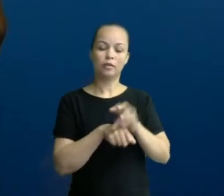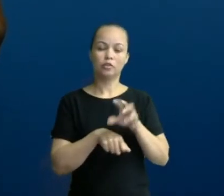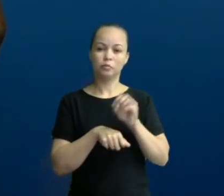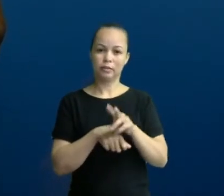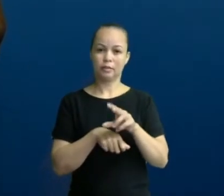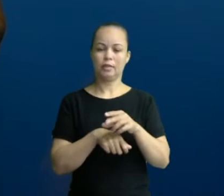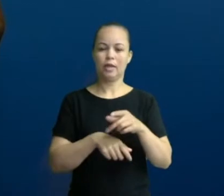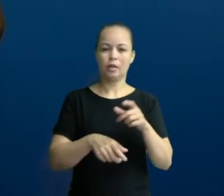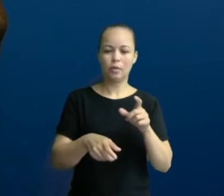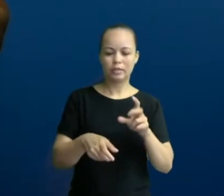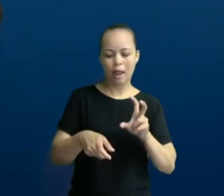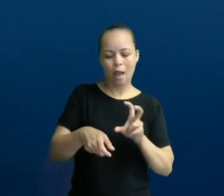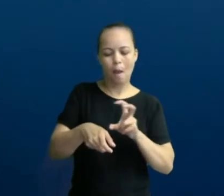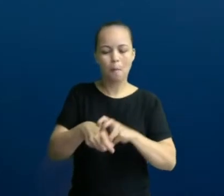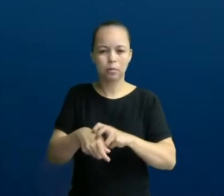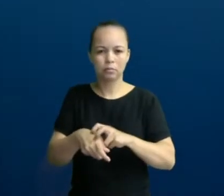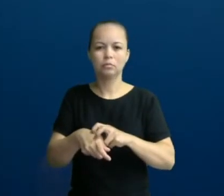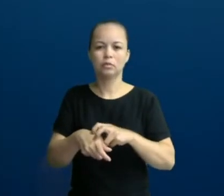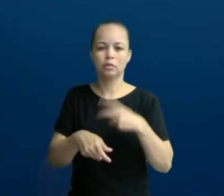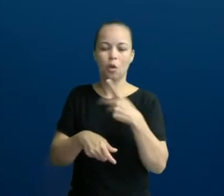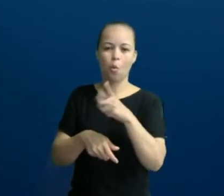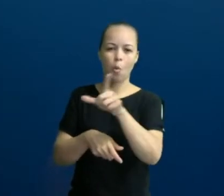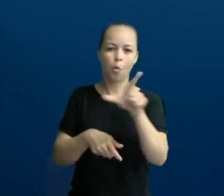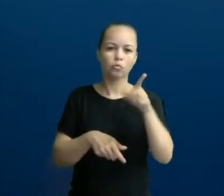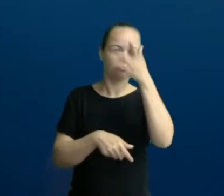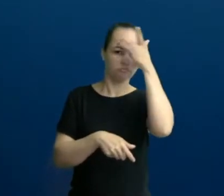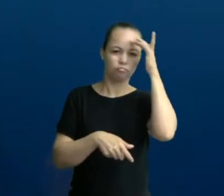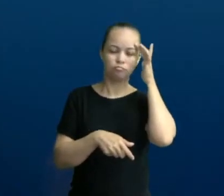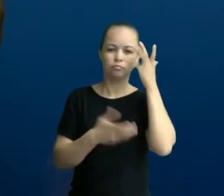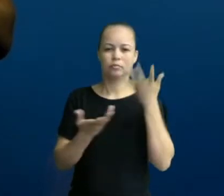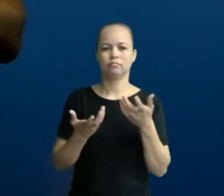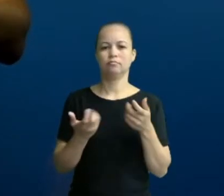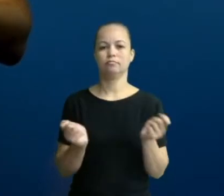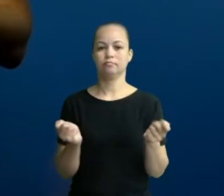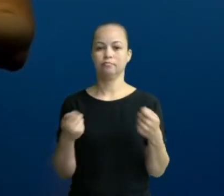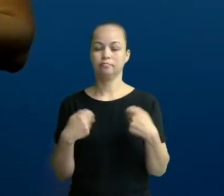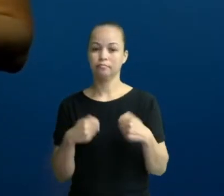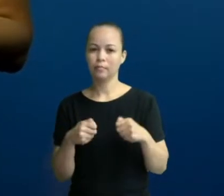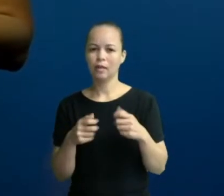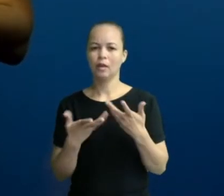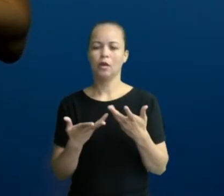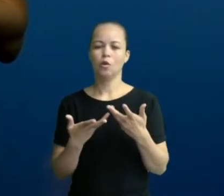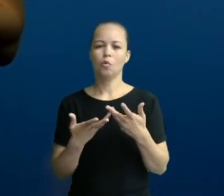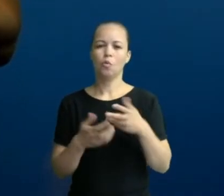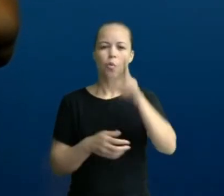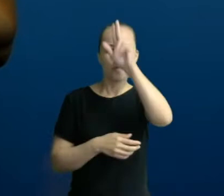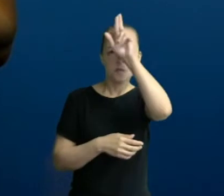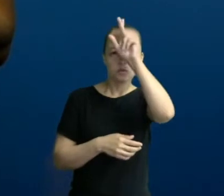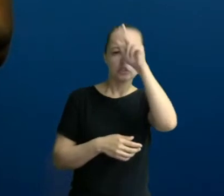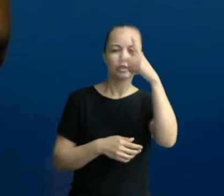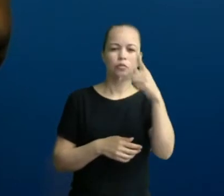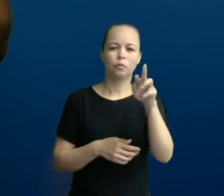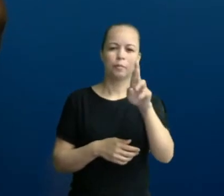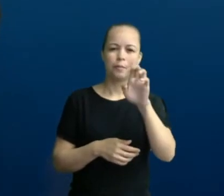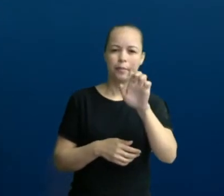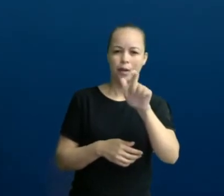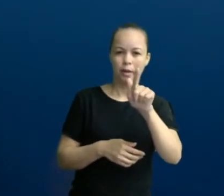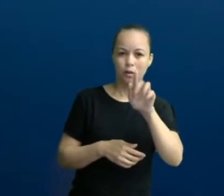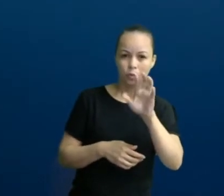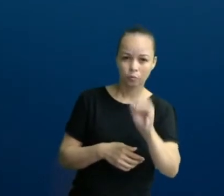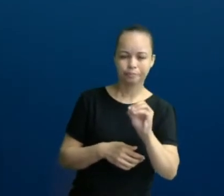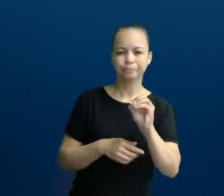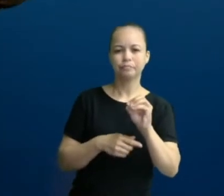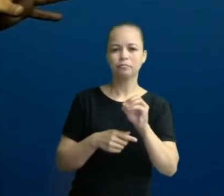picar alguém que tem a doença e daí picar outras pessoas. Necessariamente, o mosquito prego ou do gênero Anopheles não quer dizer que